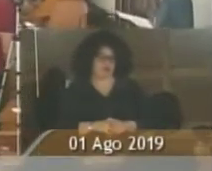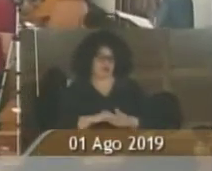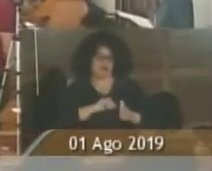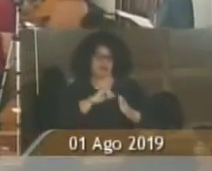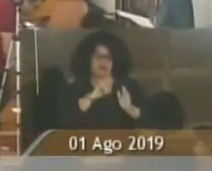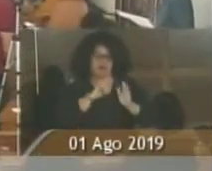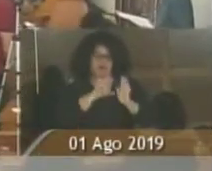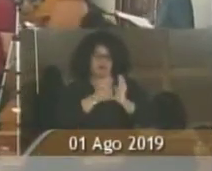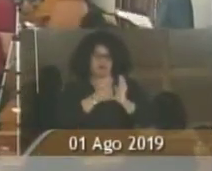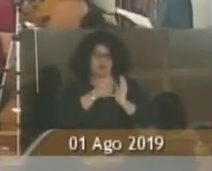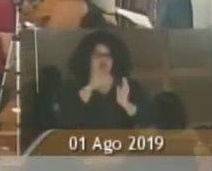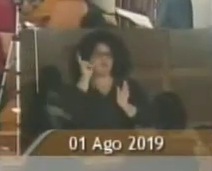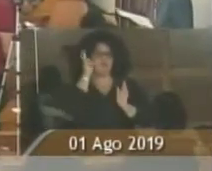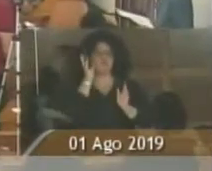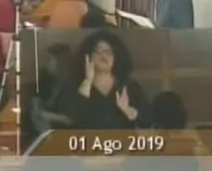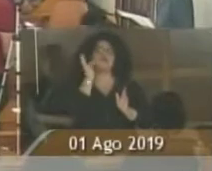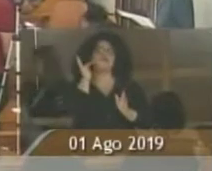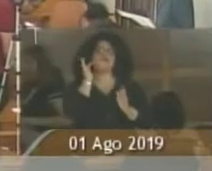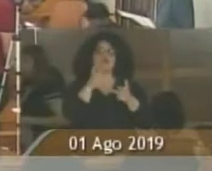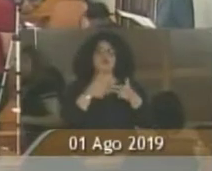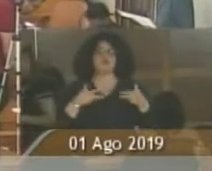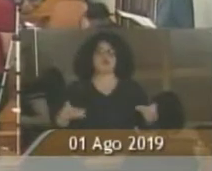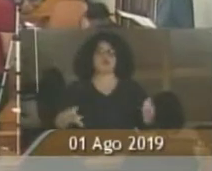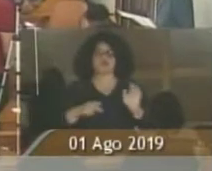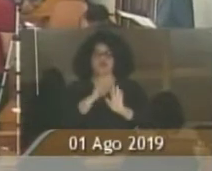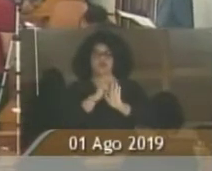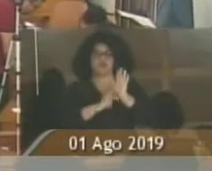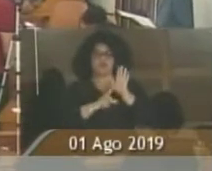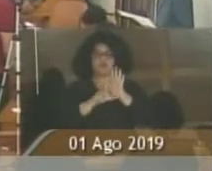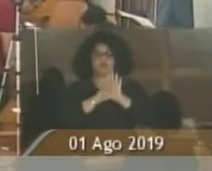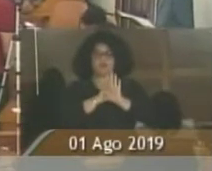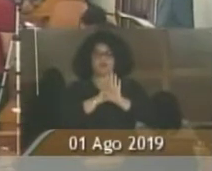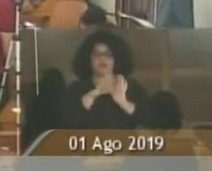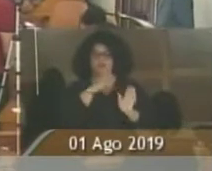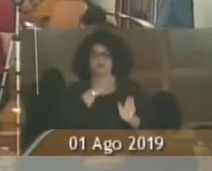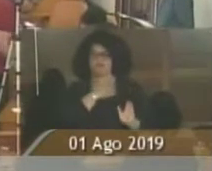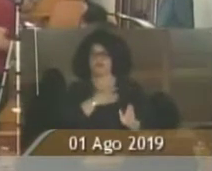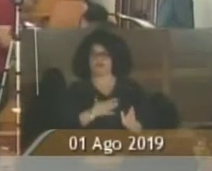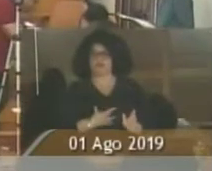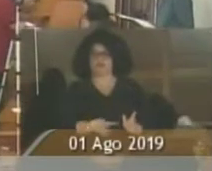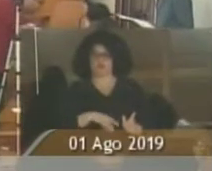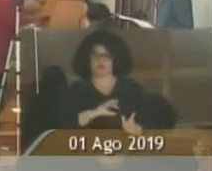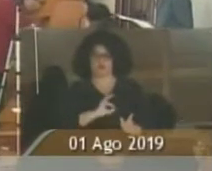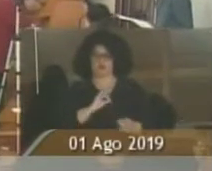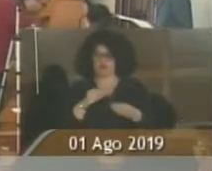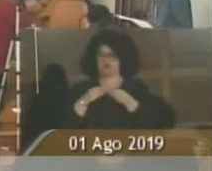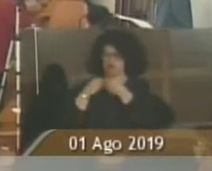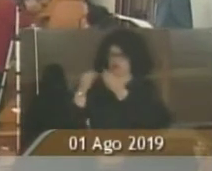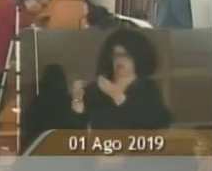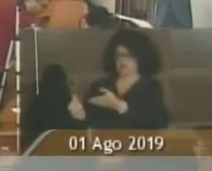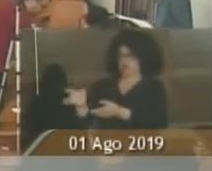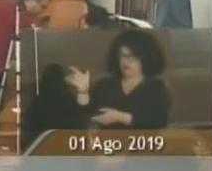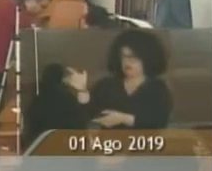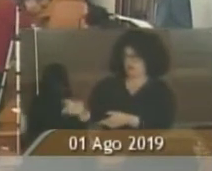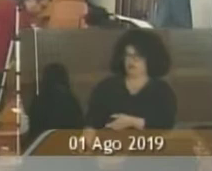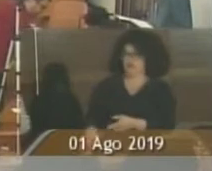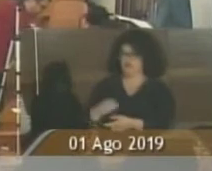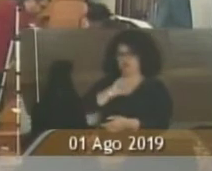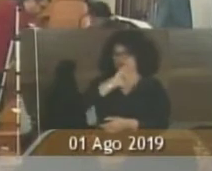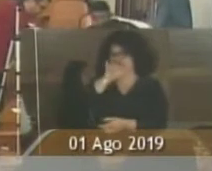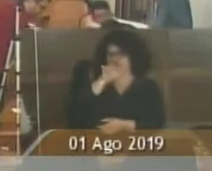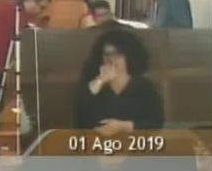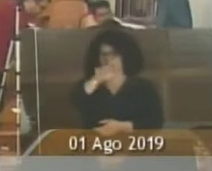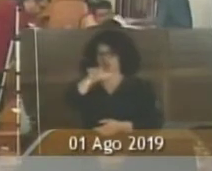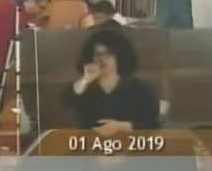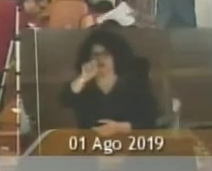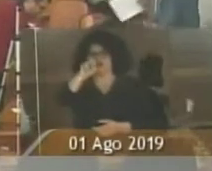Matérias do vereador Flavinho Araújo. Projeto de decreto legislativo número 16, concedendo a medalha mérito João Arquimedes da Silva ao senhor Gelson dos